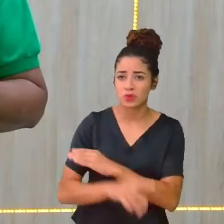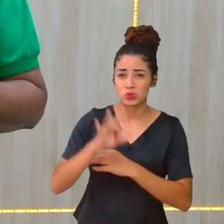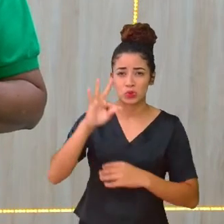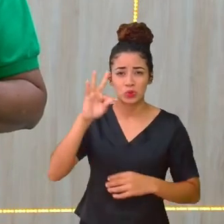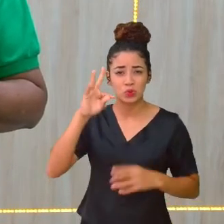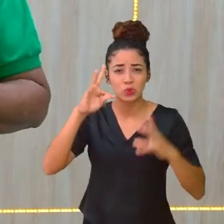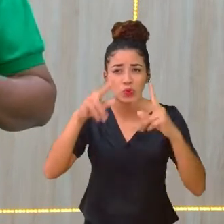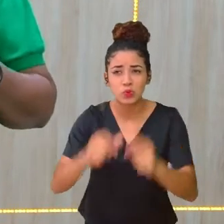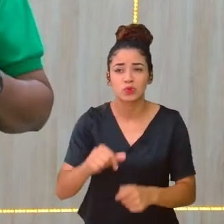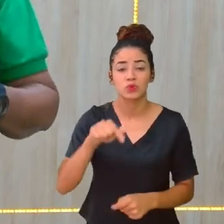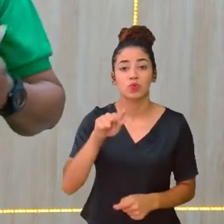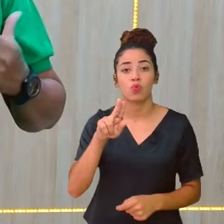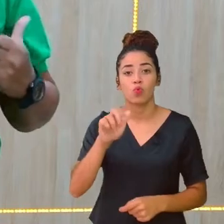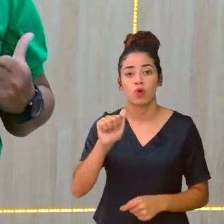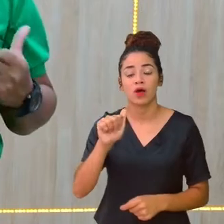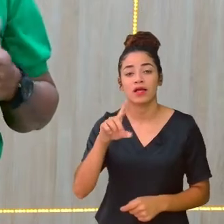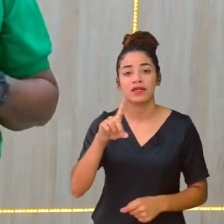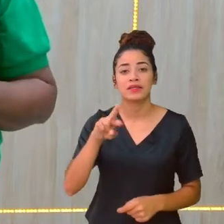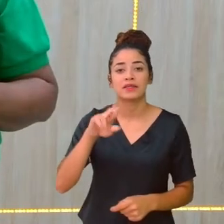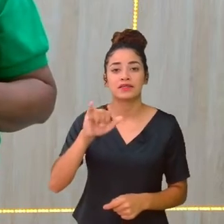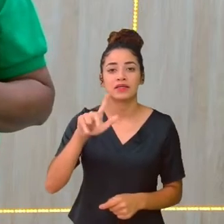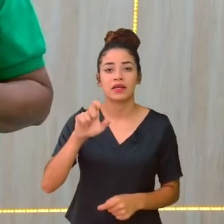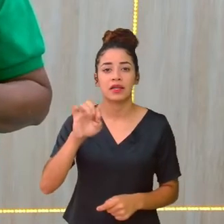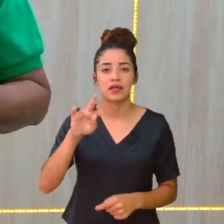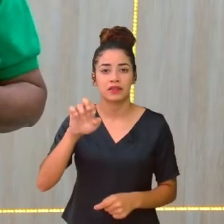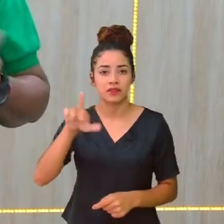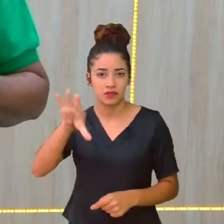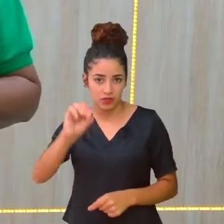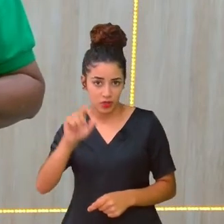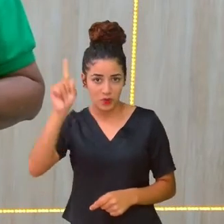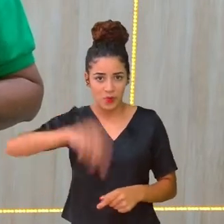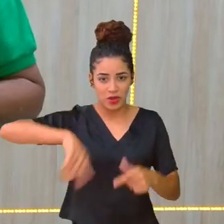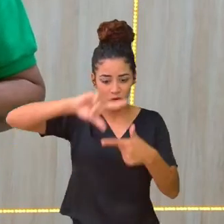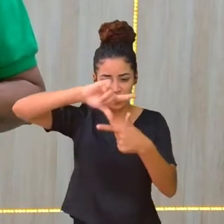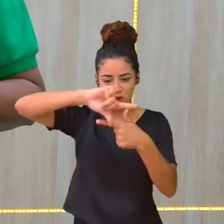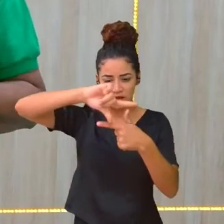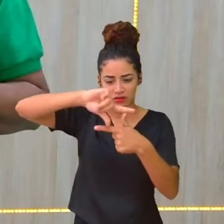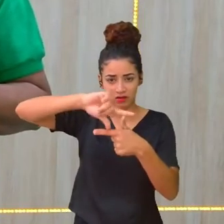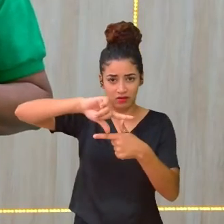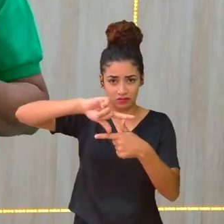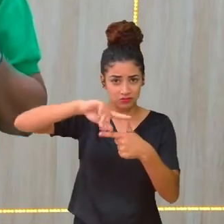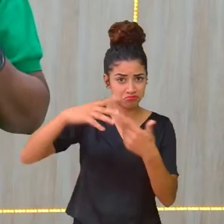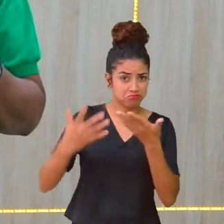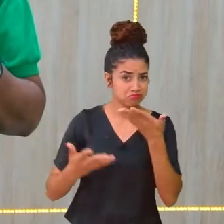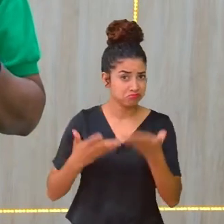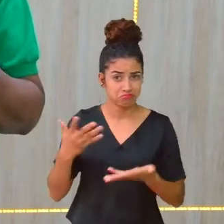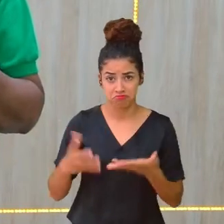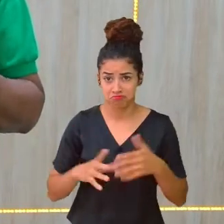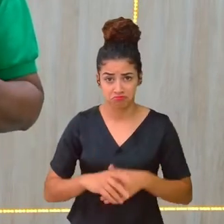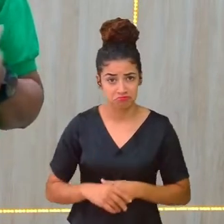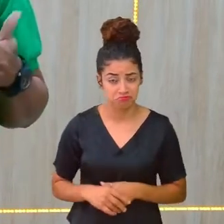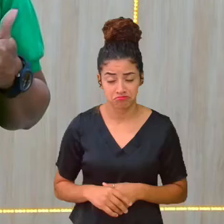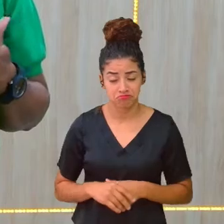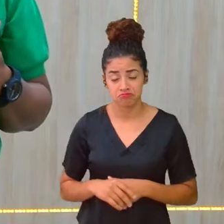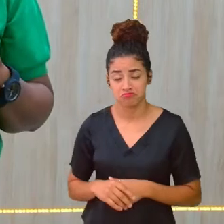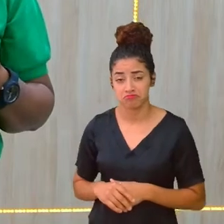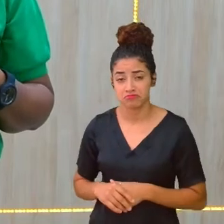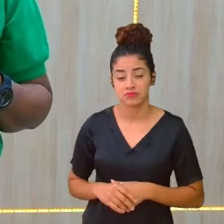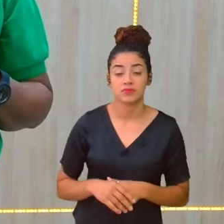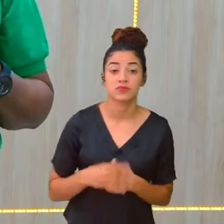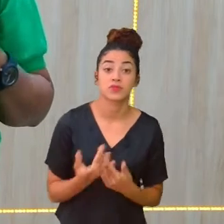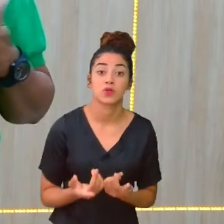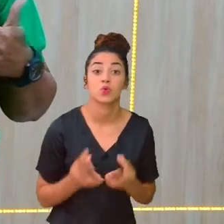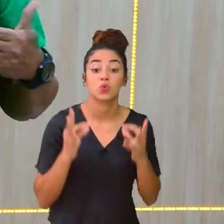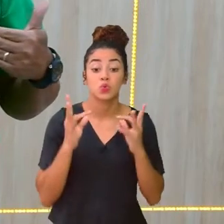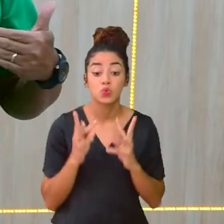quadrado ou todo quadrado é quadrilátero? Qual é o correto? Percebam que quando eu falo que